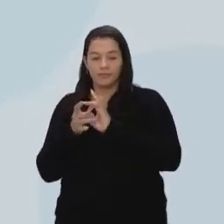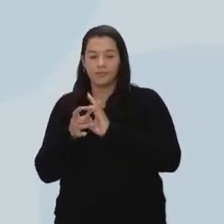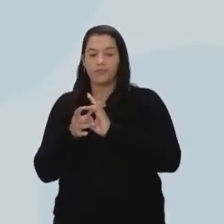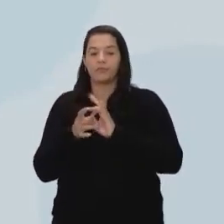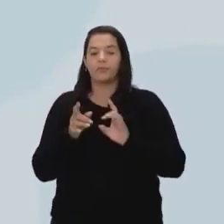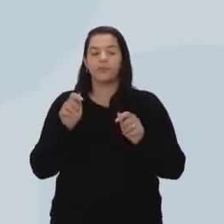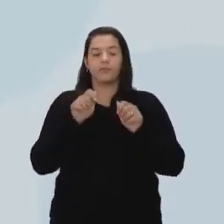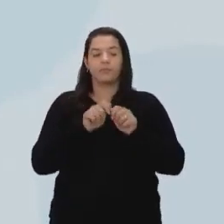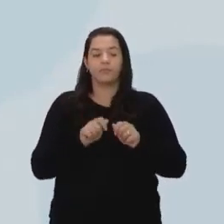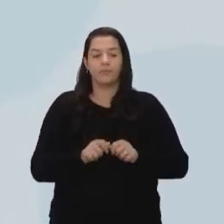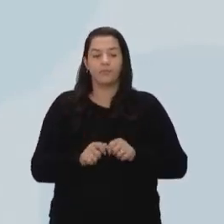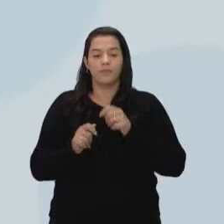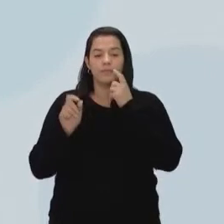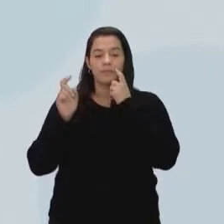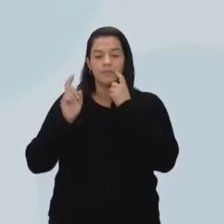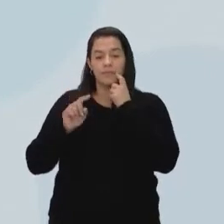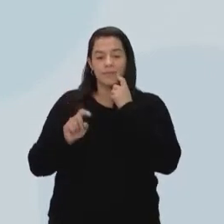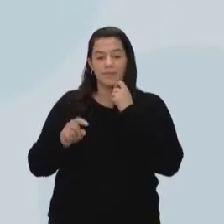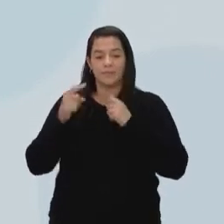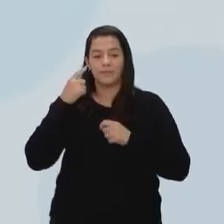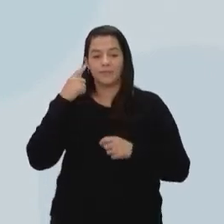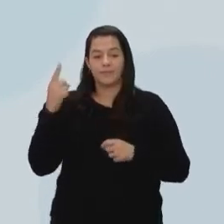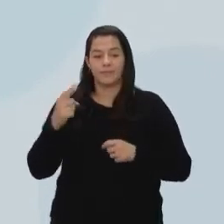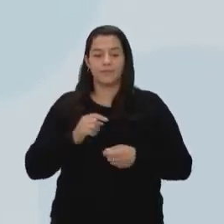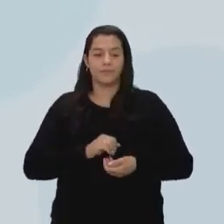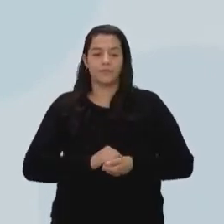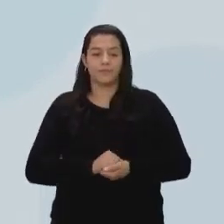ele passa a ter 1, 2,